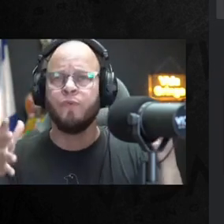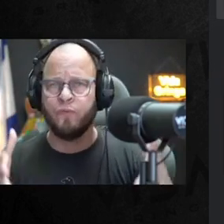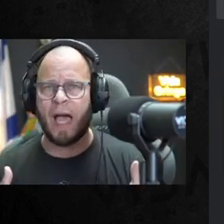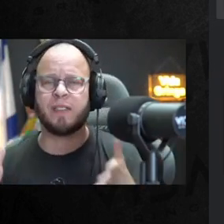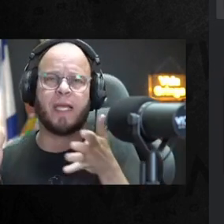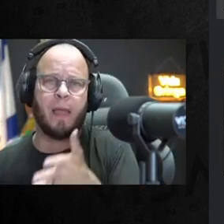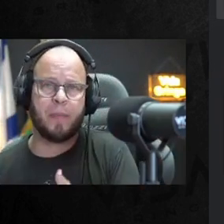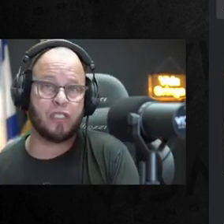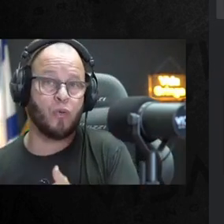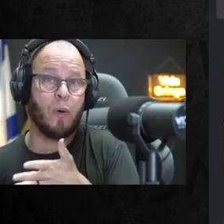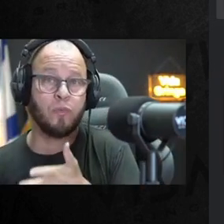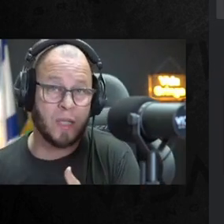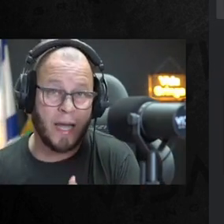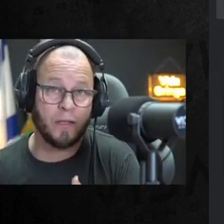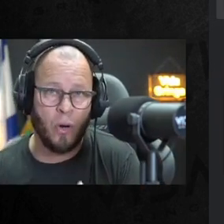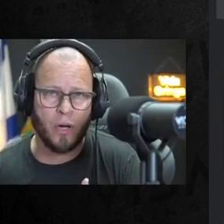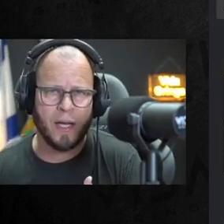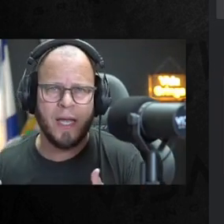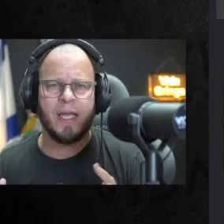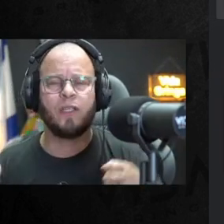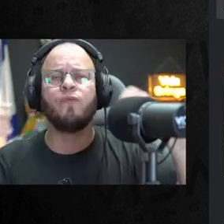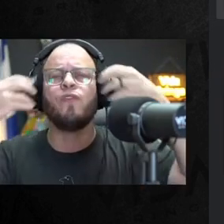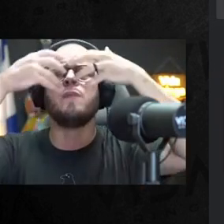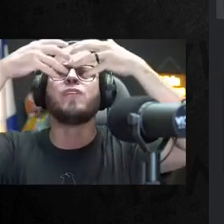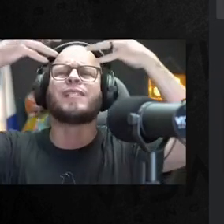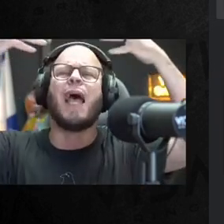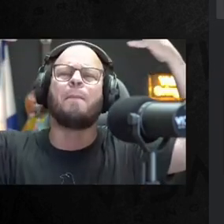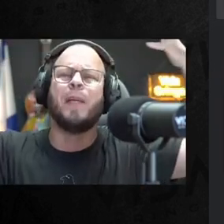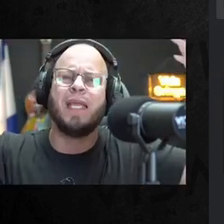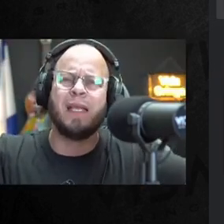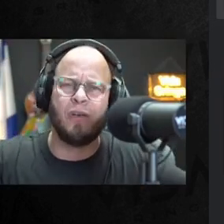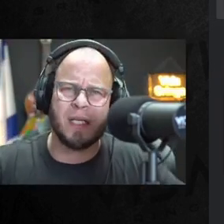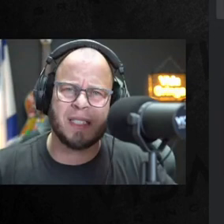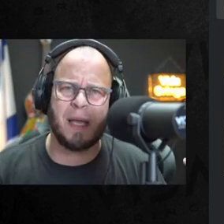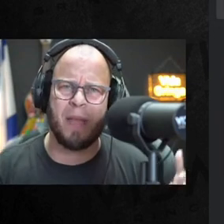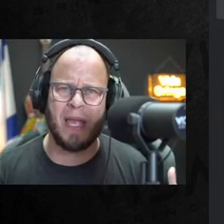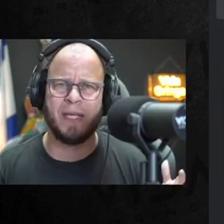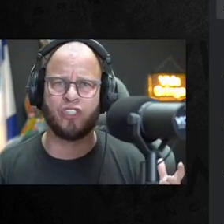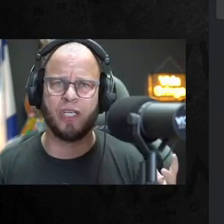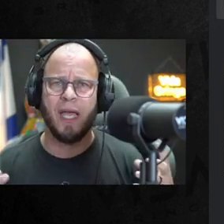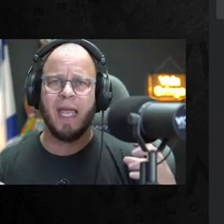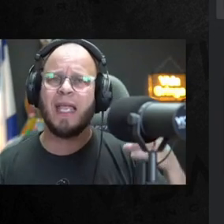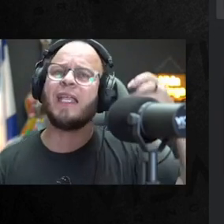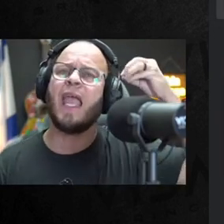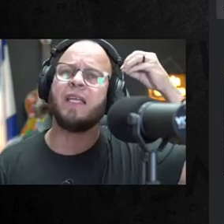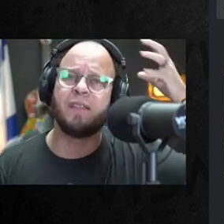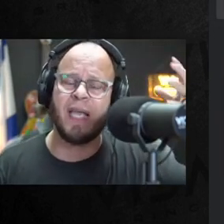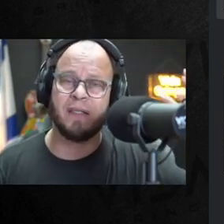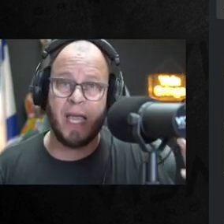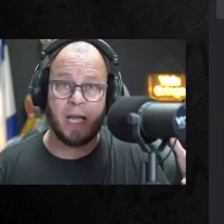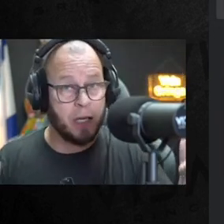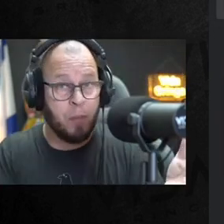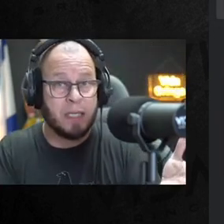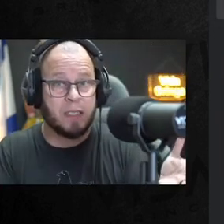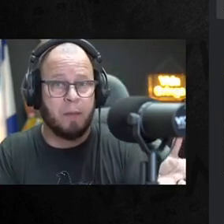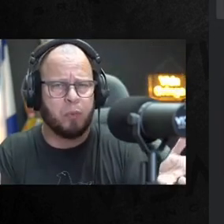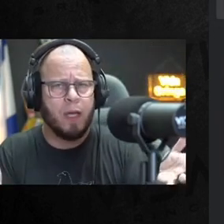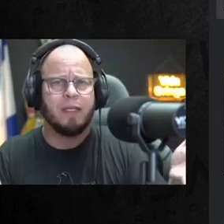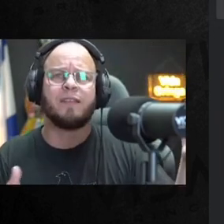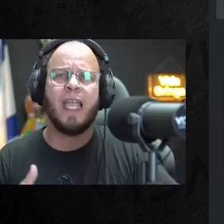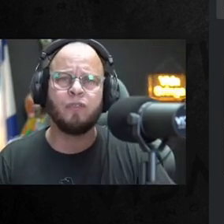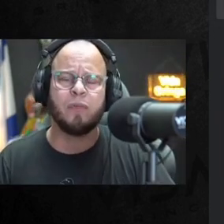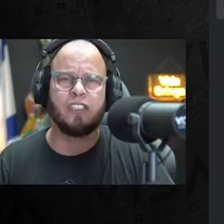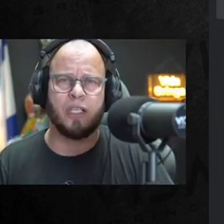não faz aquela pessoa um traidor. Então vamos abrir a nossa mente e entender que, por